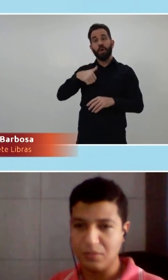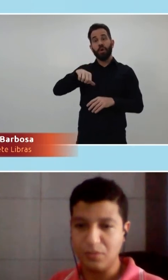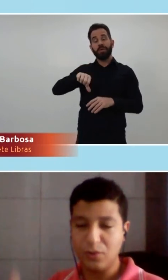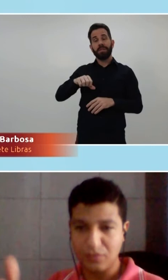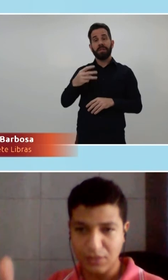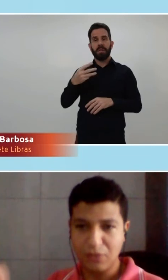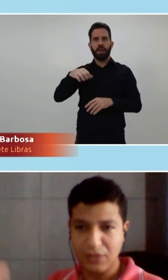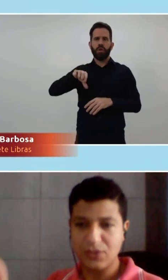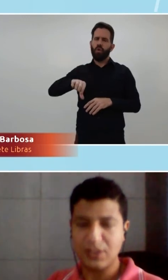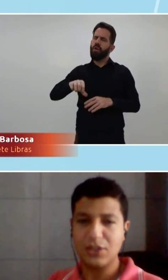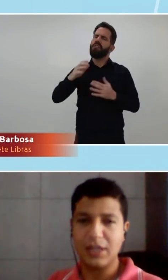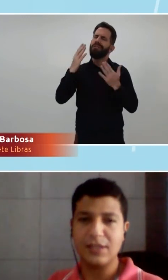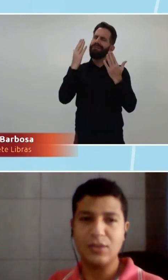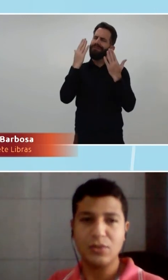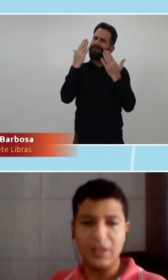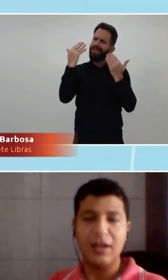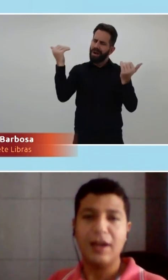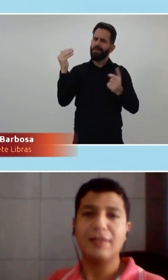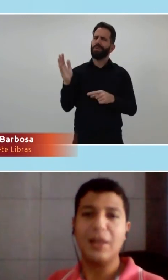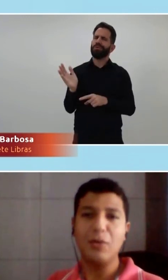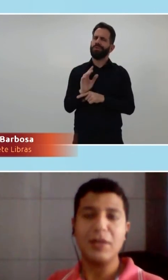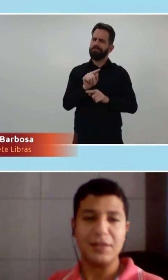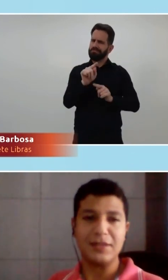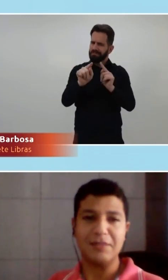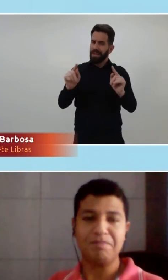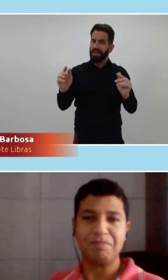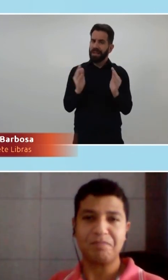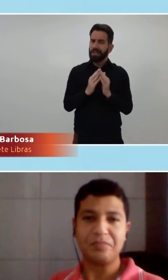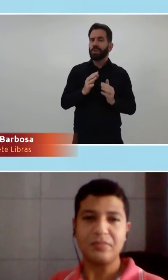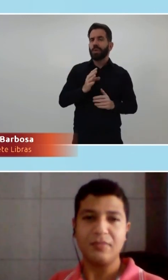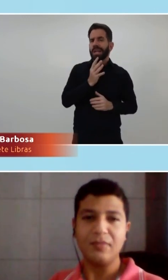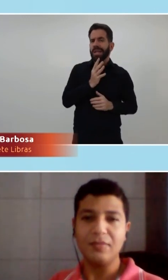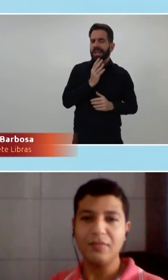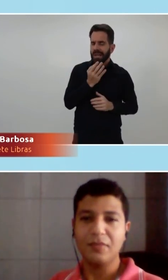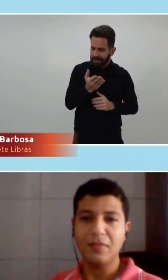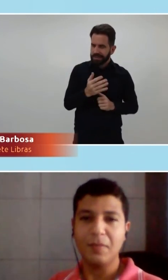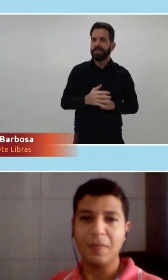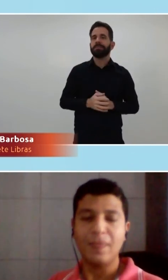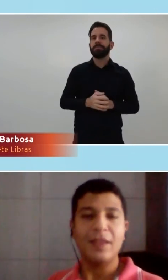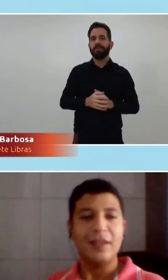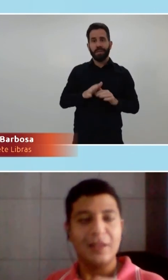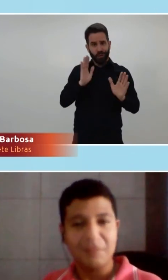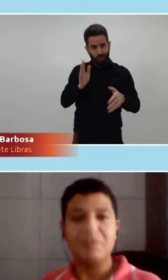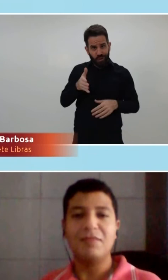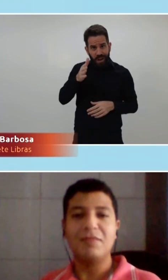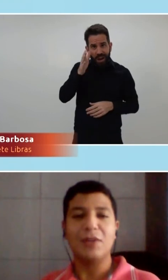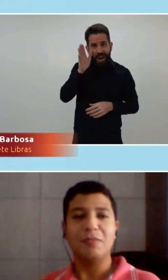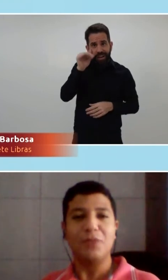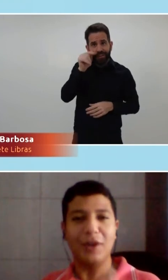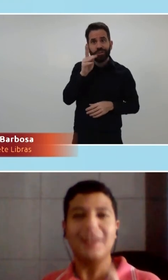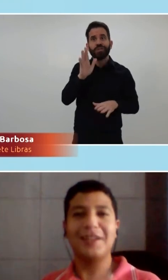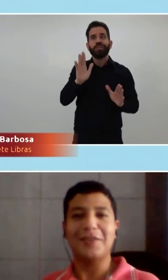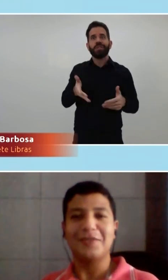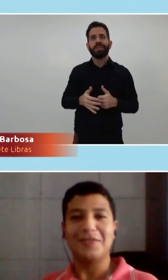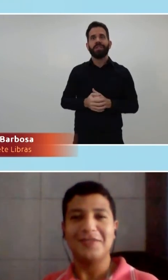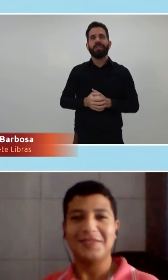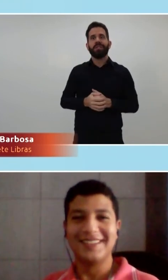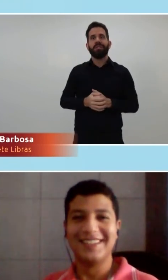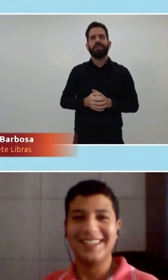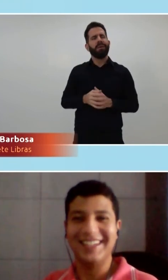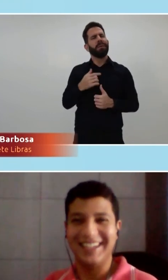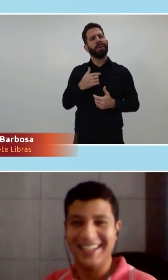que talvez você de casa, inclusive, até conheça. Você já assistiu, Igor? Não, pior que Eu não. também